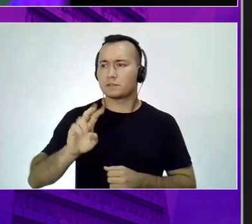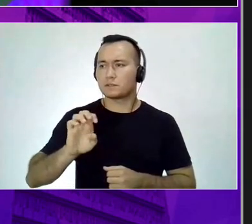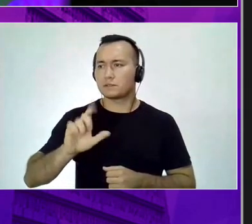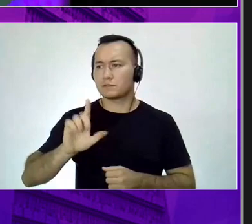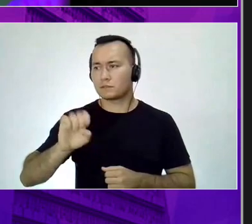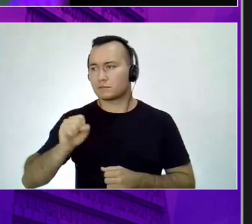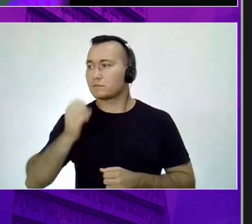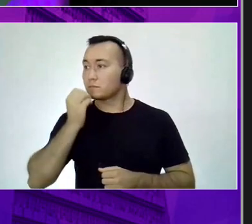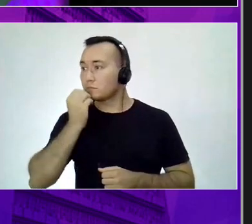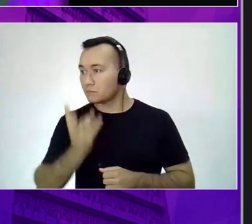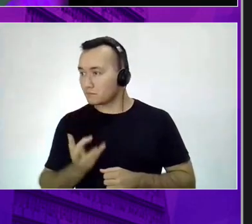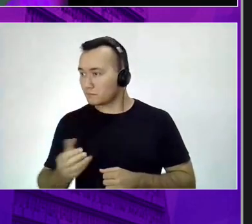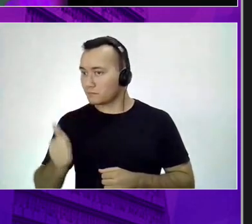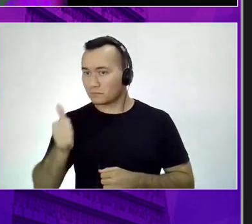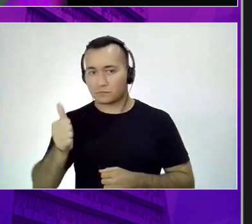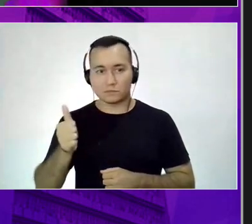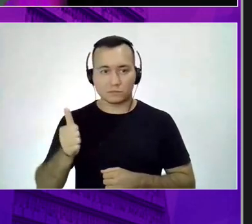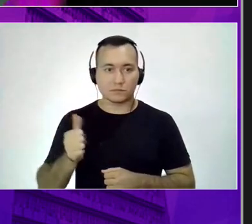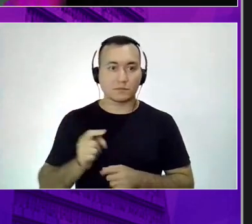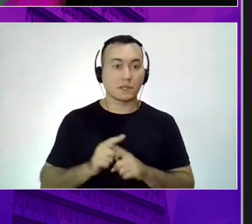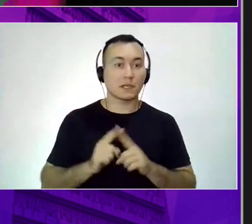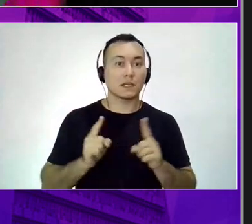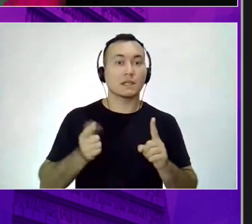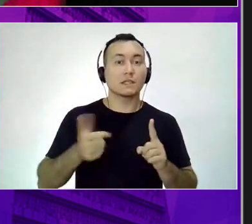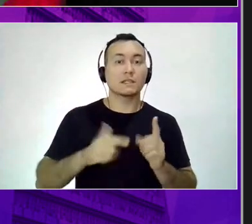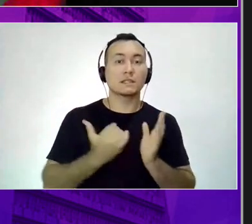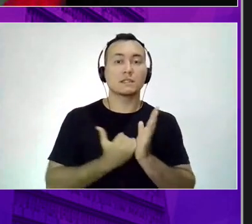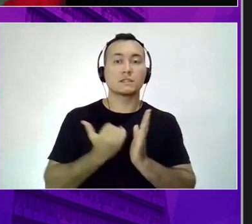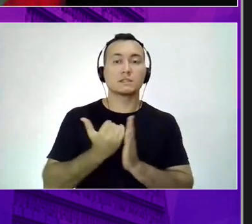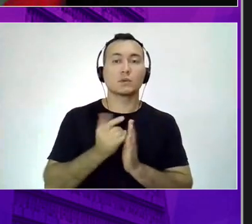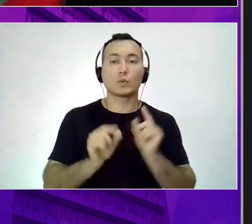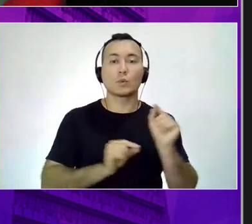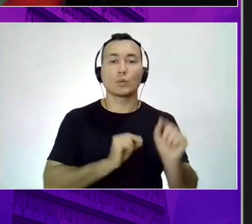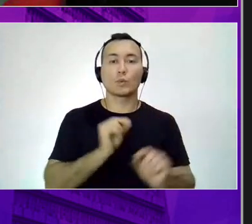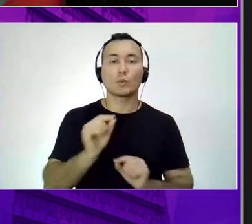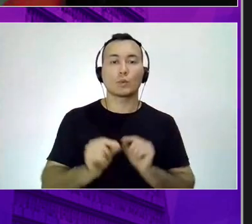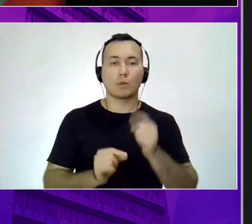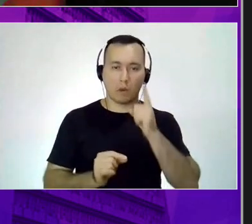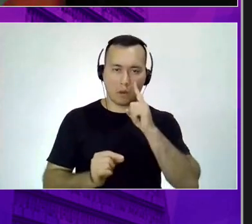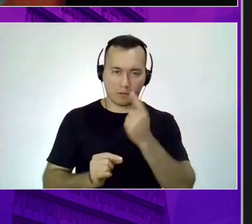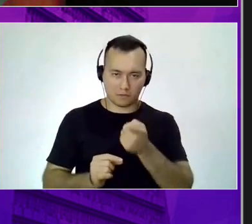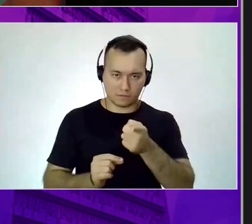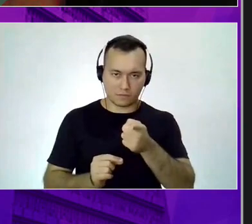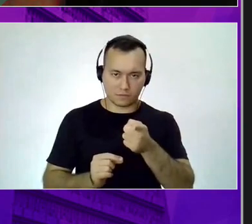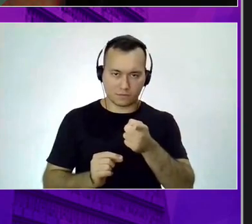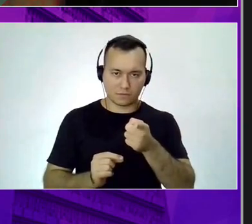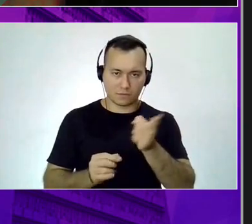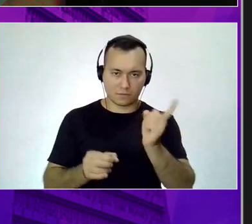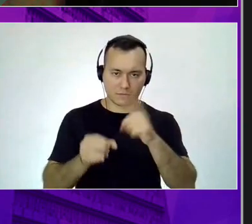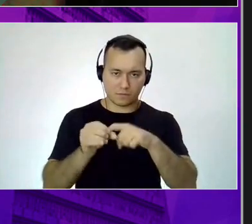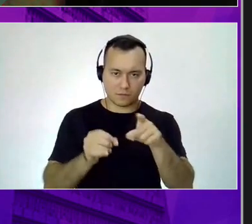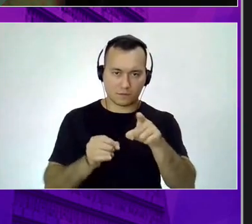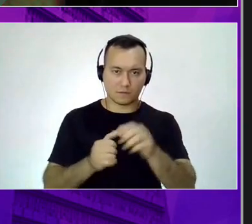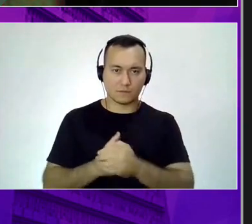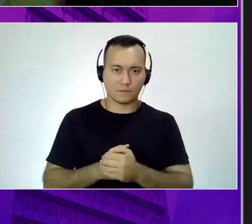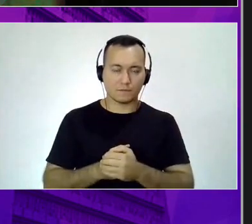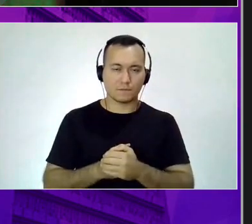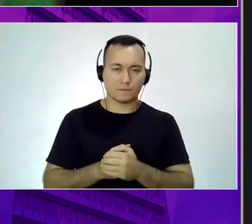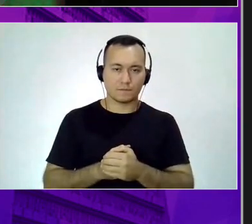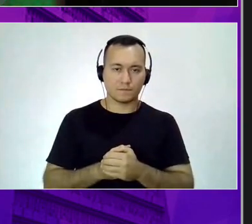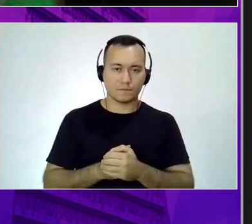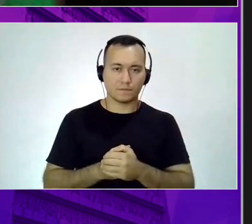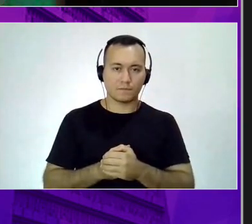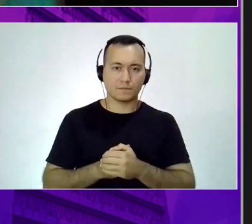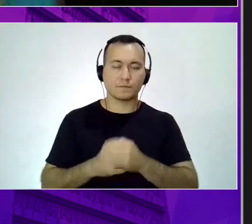Né? Então, vamos voltar ali num determinado ponto da nossa arquitetura como um todo. A gente vai